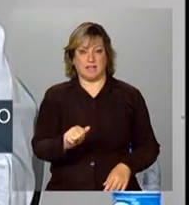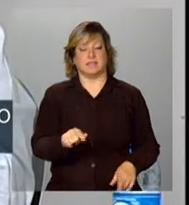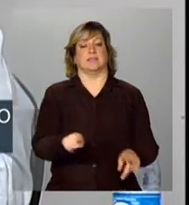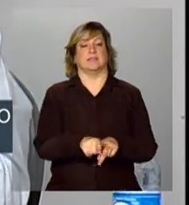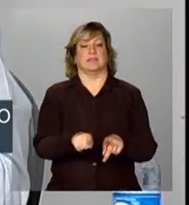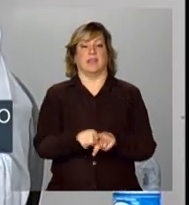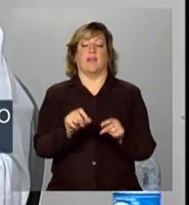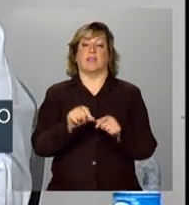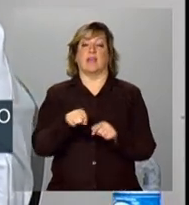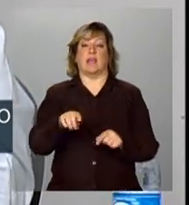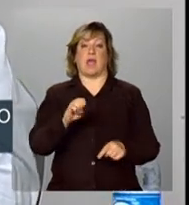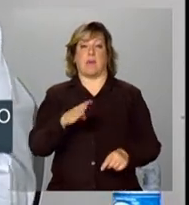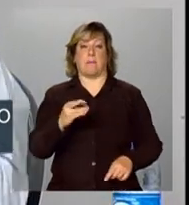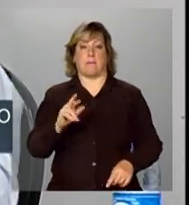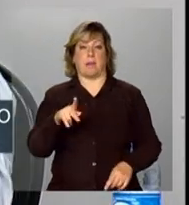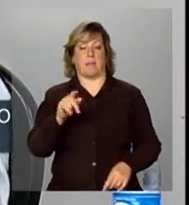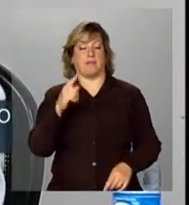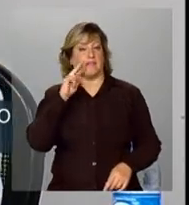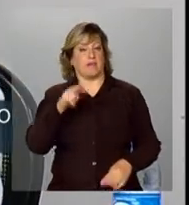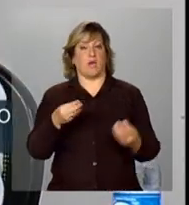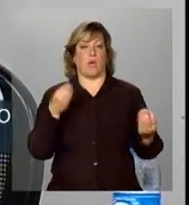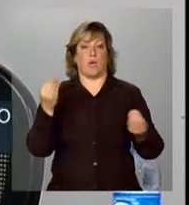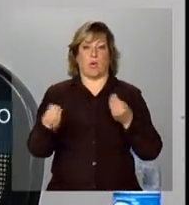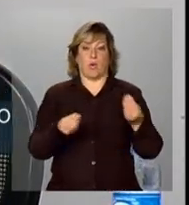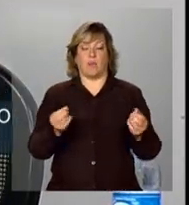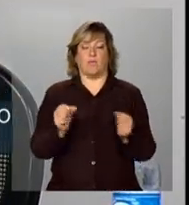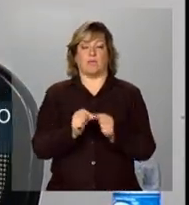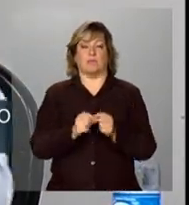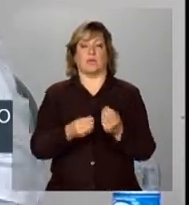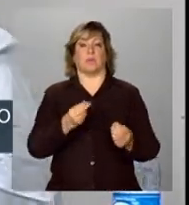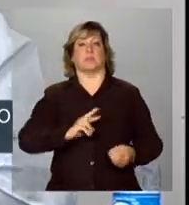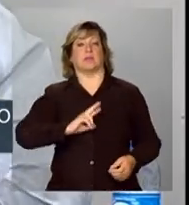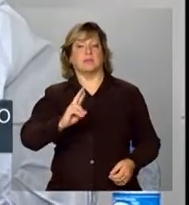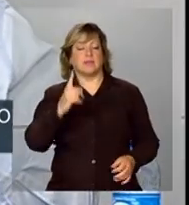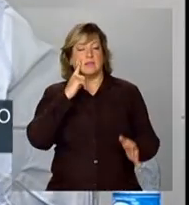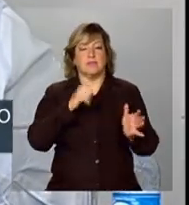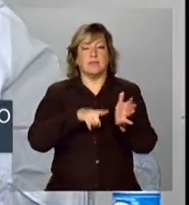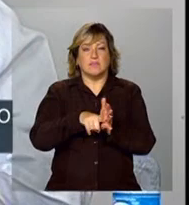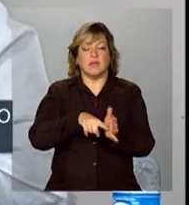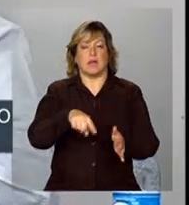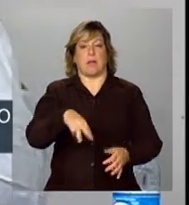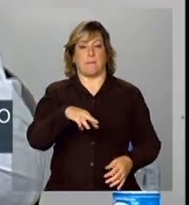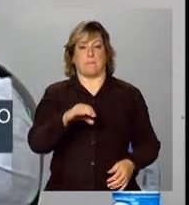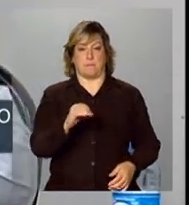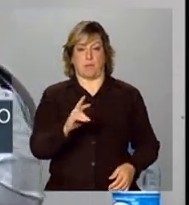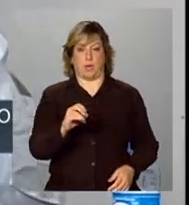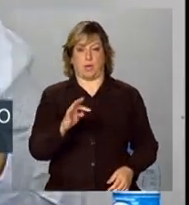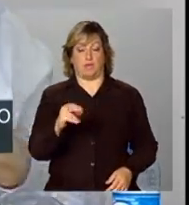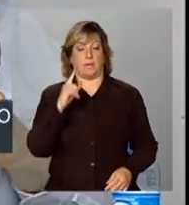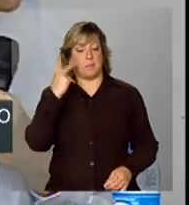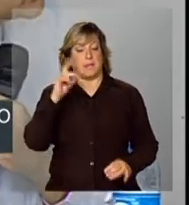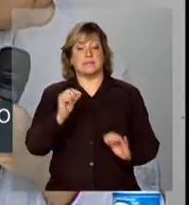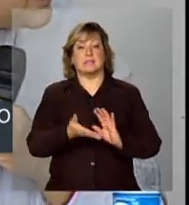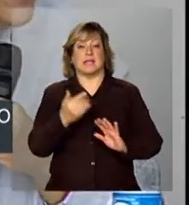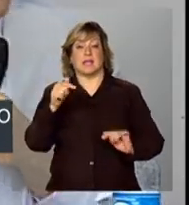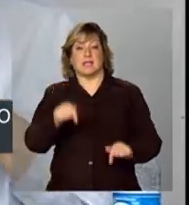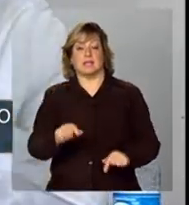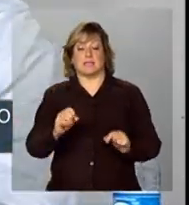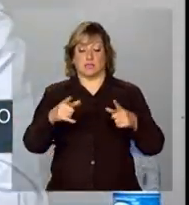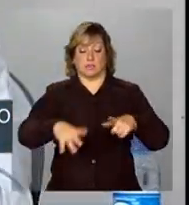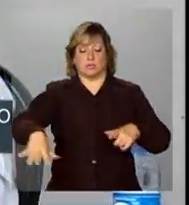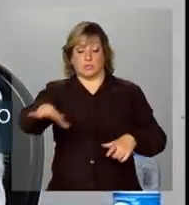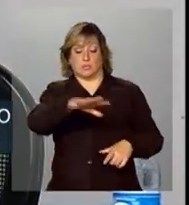construído com a Embrapa, de olhar, uma vez consolidar como resultado, como avaliação da moratória, para sair da moratória, se o zoneamento